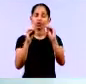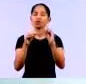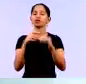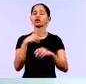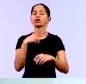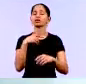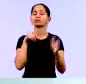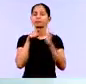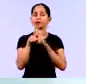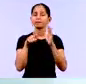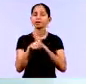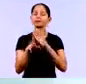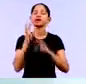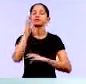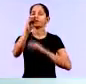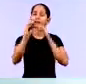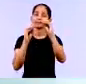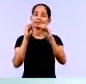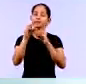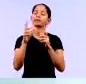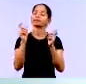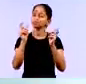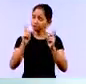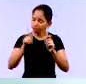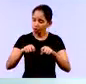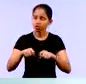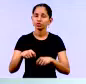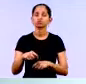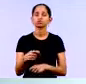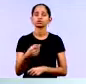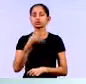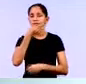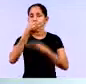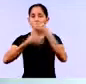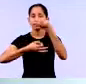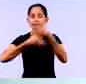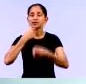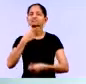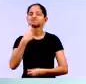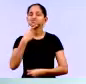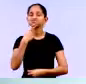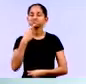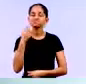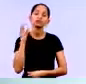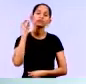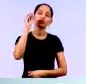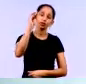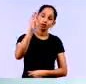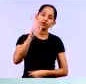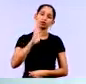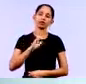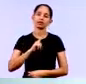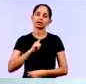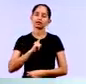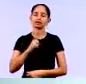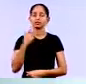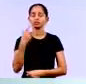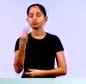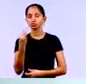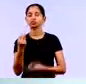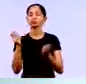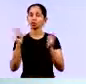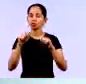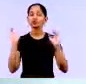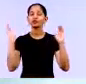algumas dúvidas de alguns colegas que estavam exatamente pontuando com relação à dúvida do orçamento de produção. Lembrem-se que o